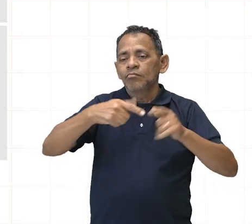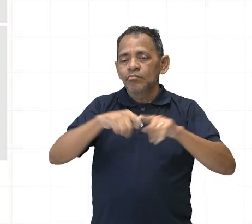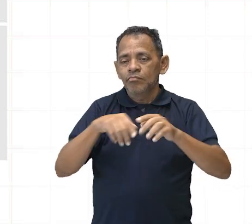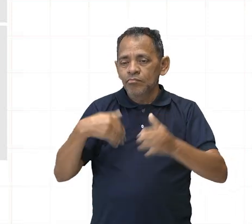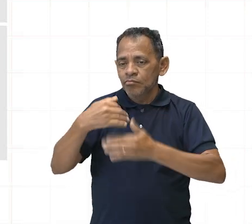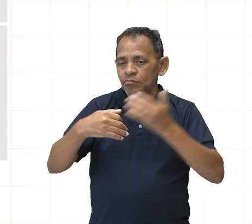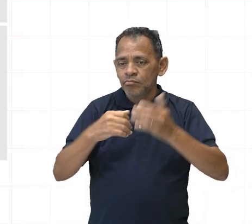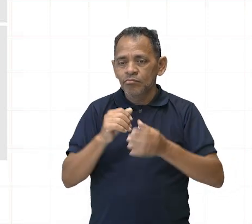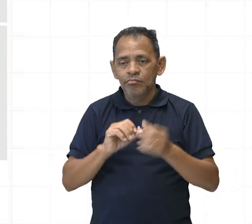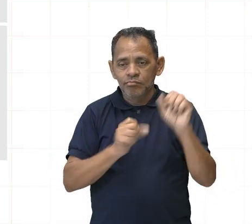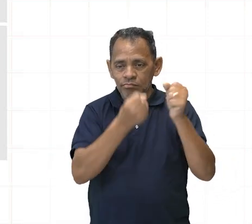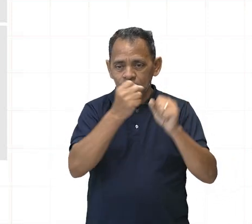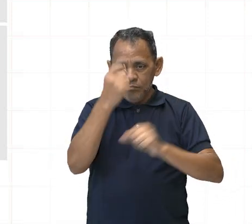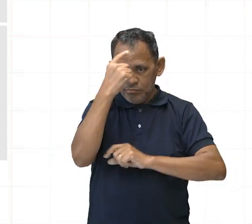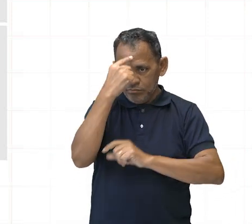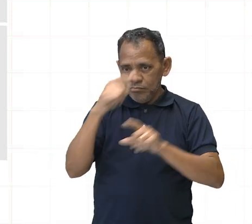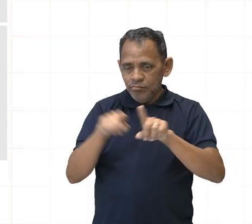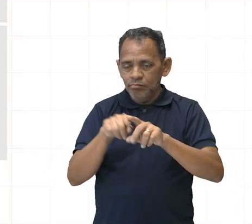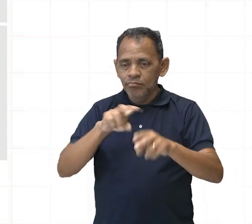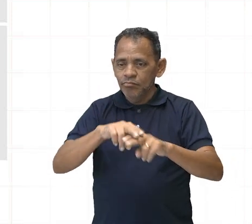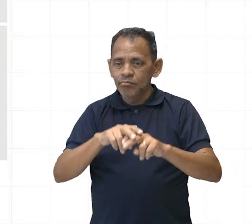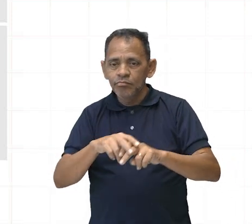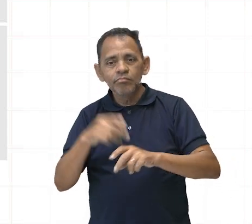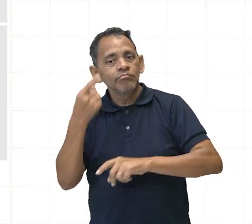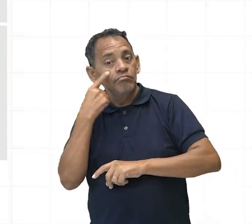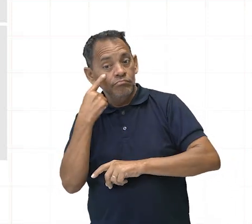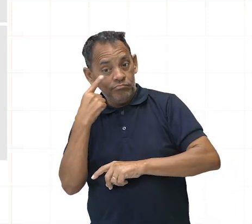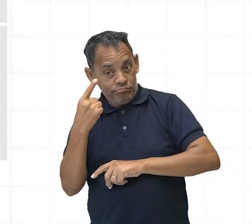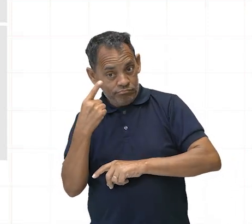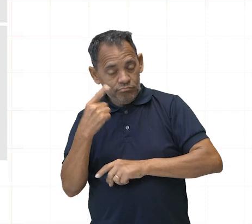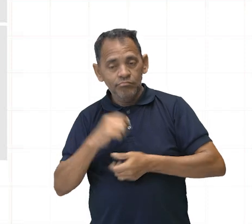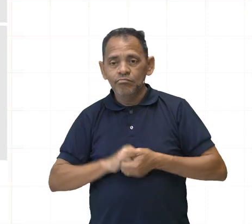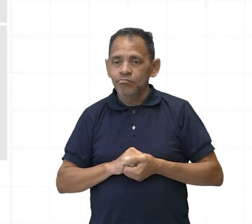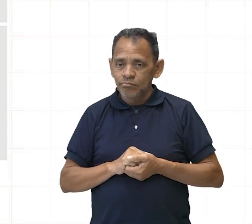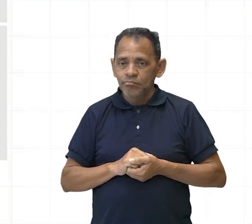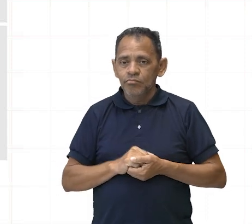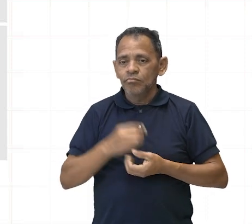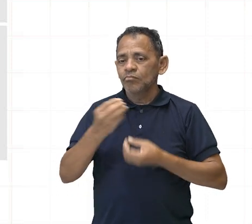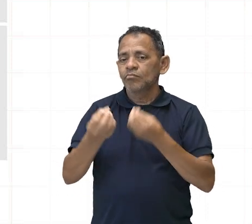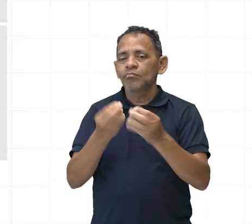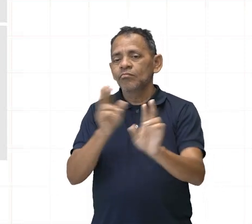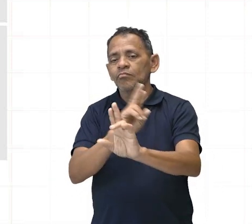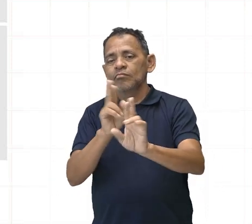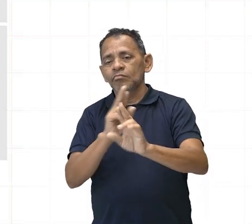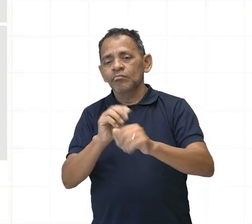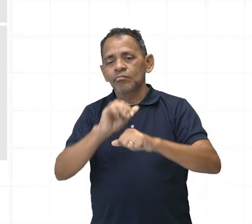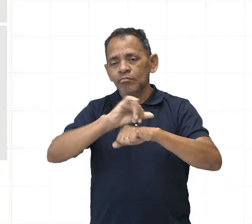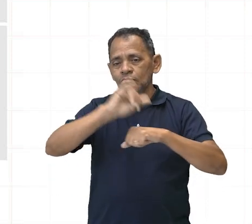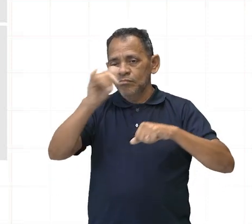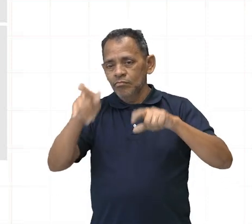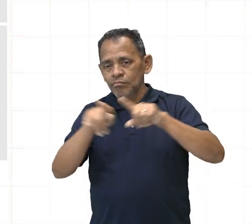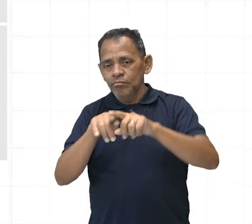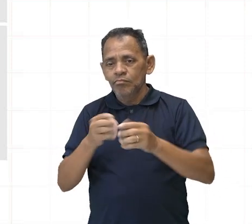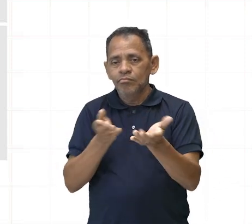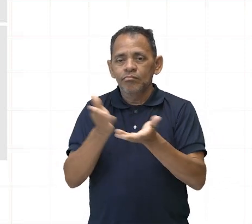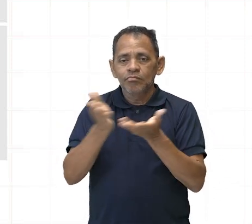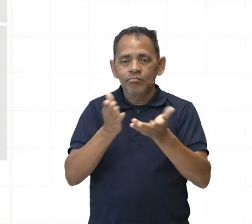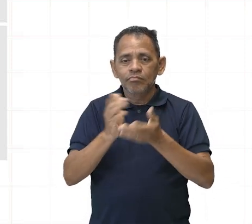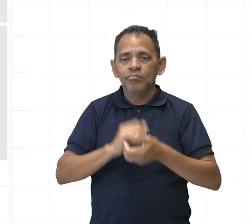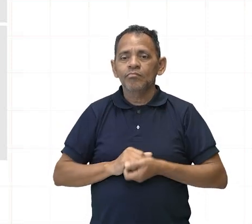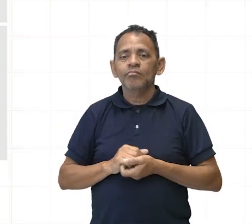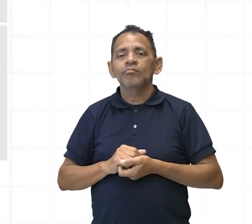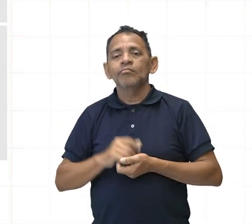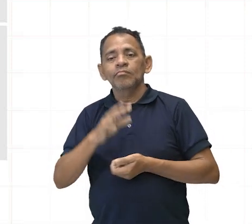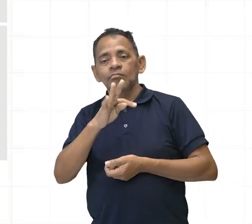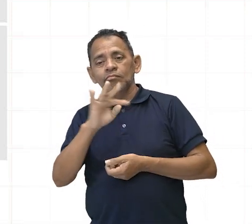muito desenvolvimento aí da Índia em relação à exportação dos serviços de tecnologia de informação, como